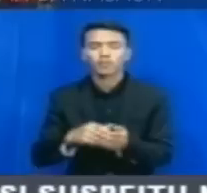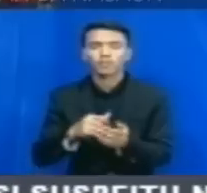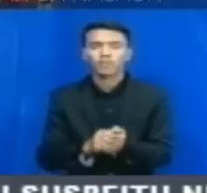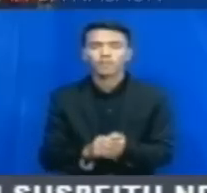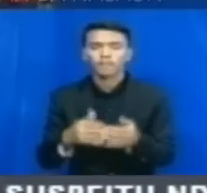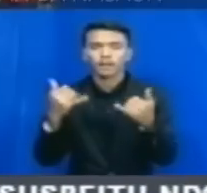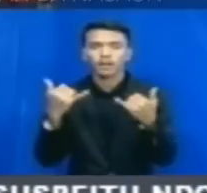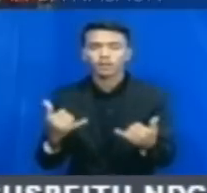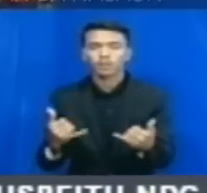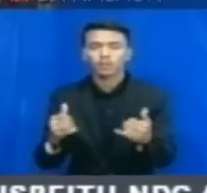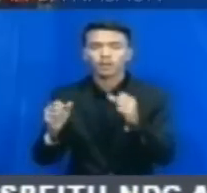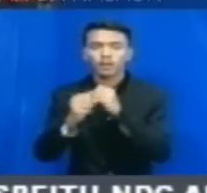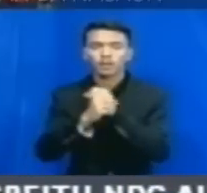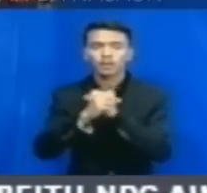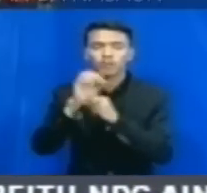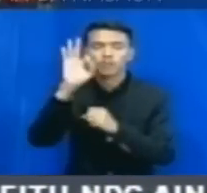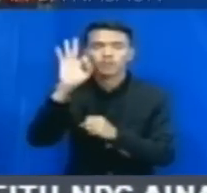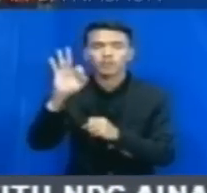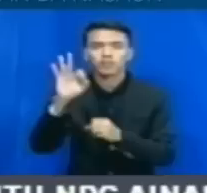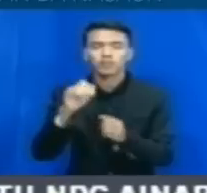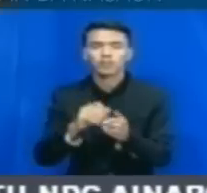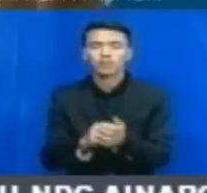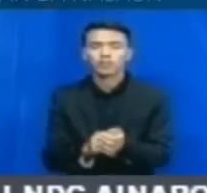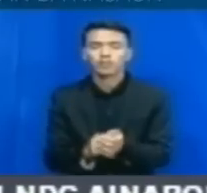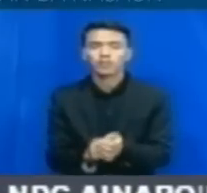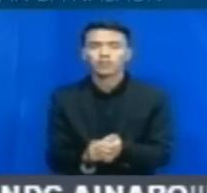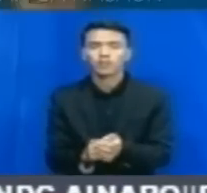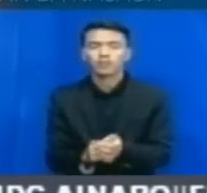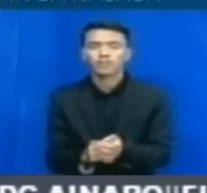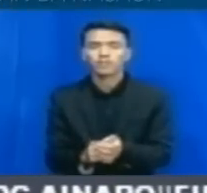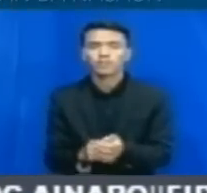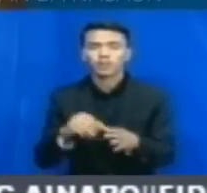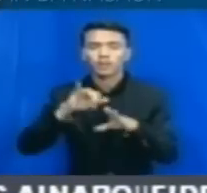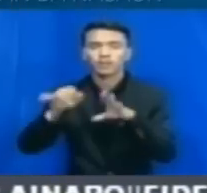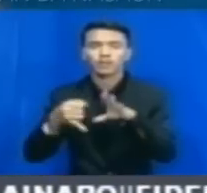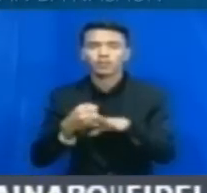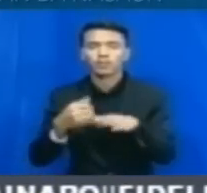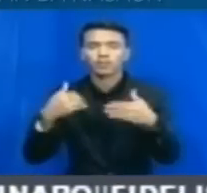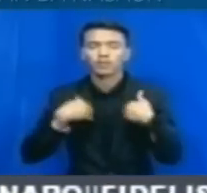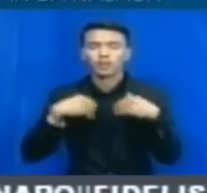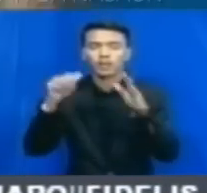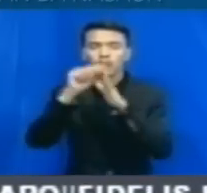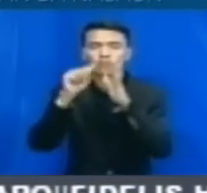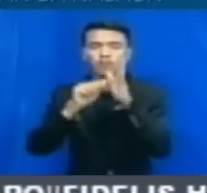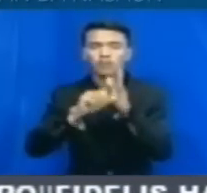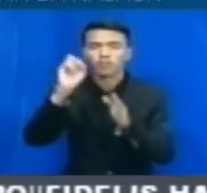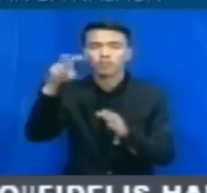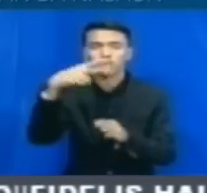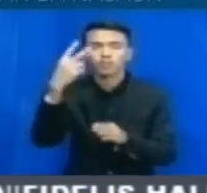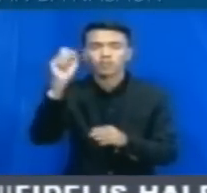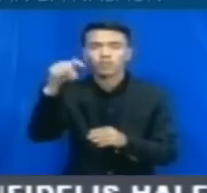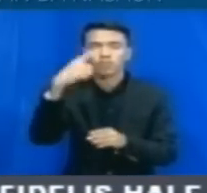mak agora dau kar giru na insia komete grau ide nebe mak bele ba kategorikan ba ia artigo 12, 11 i